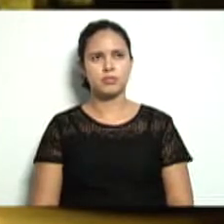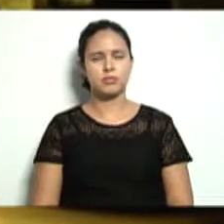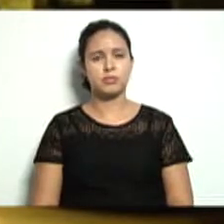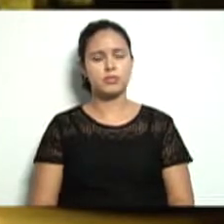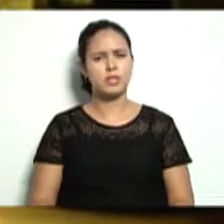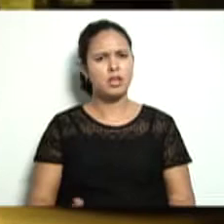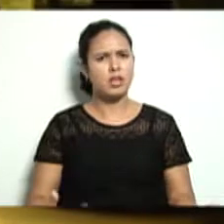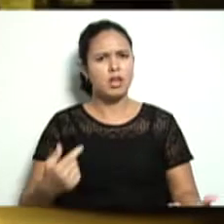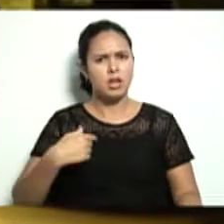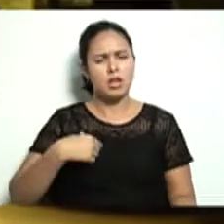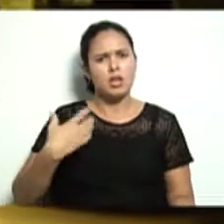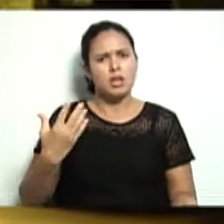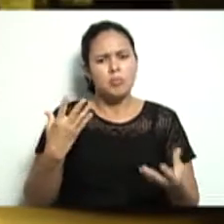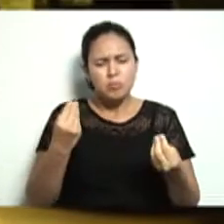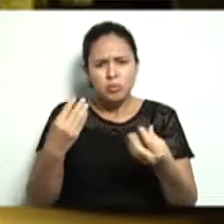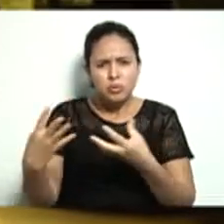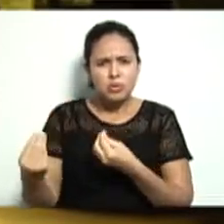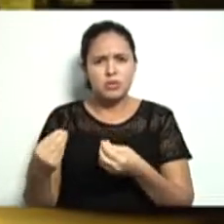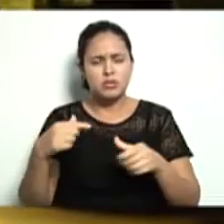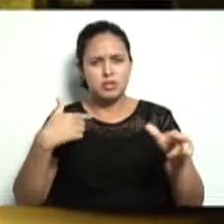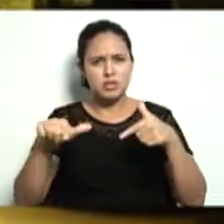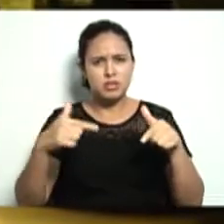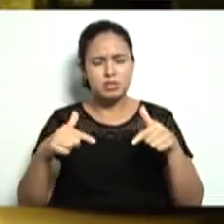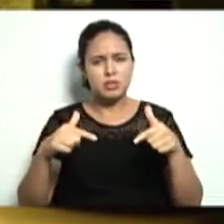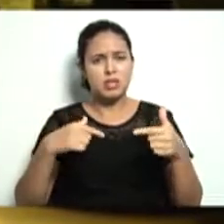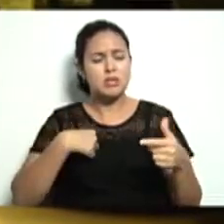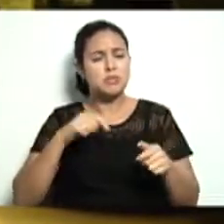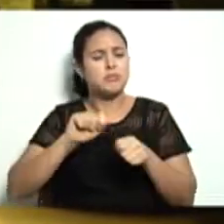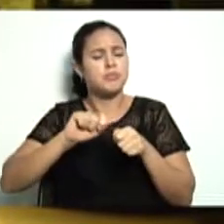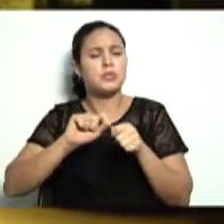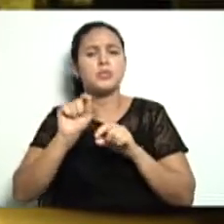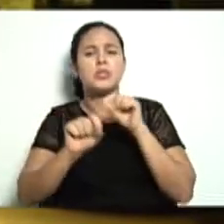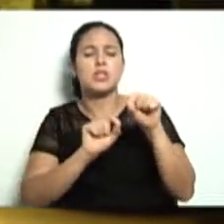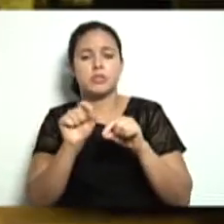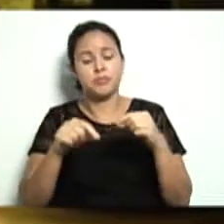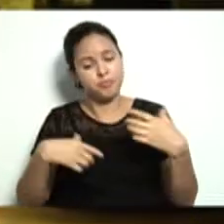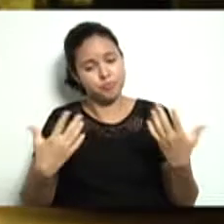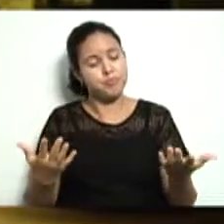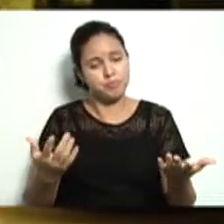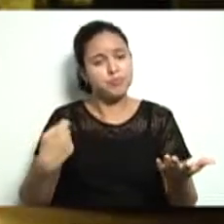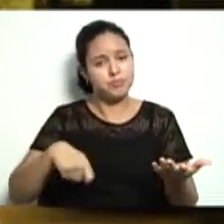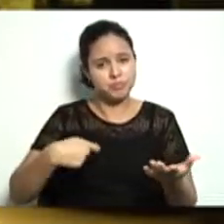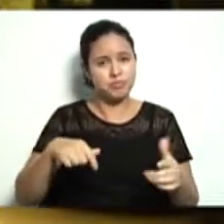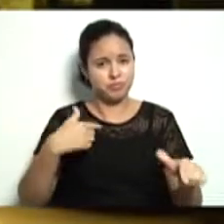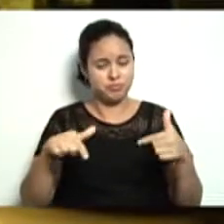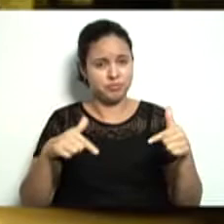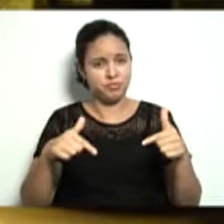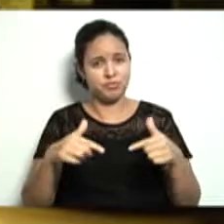É muita coisa. Mas fazer o quê, né? Vamos lá.